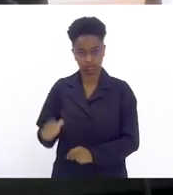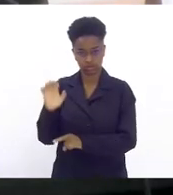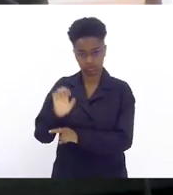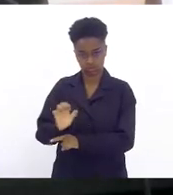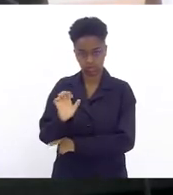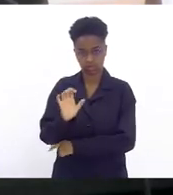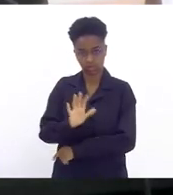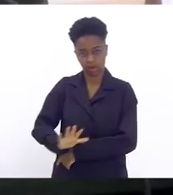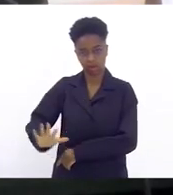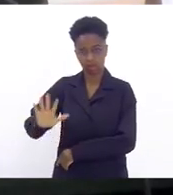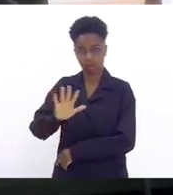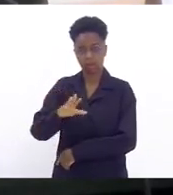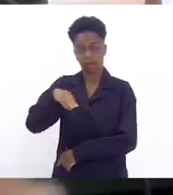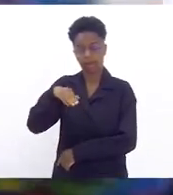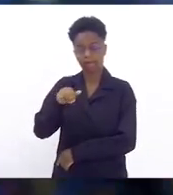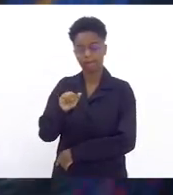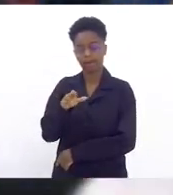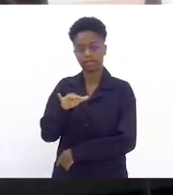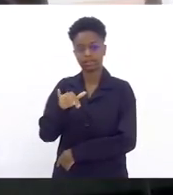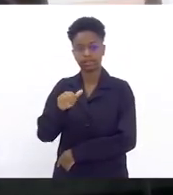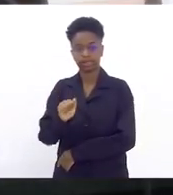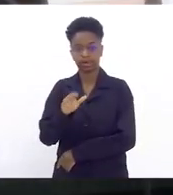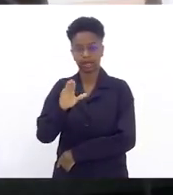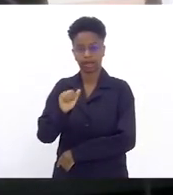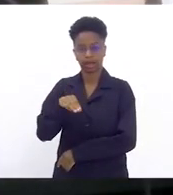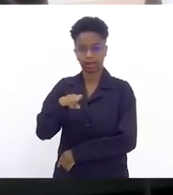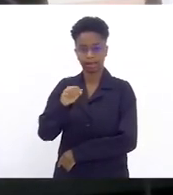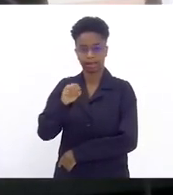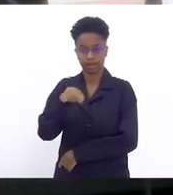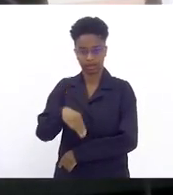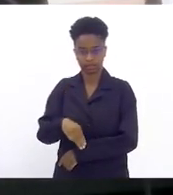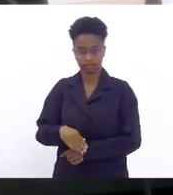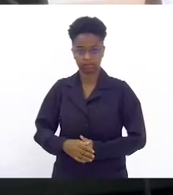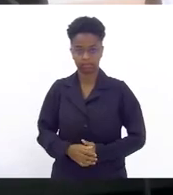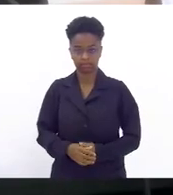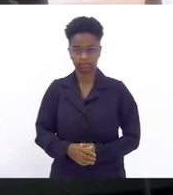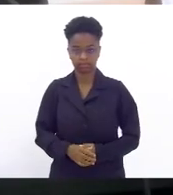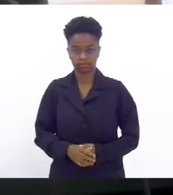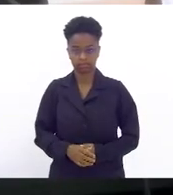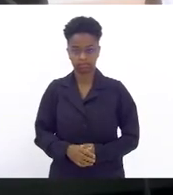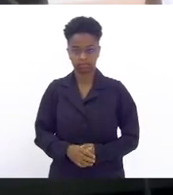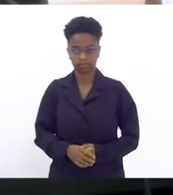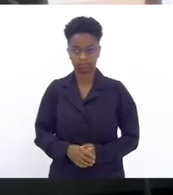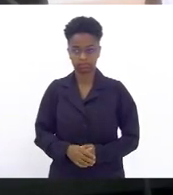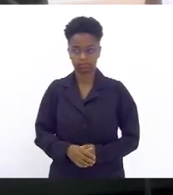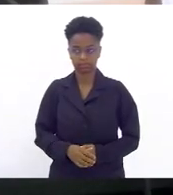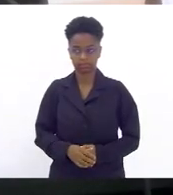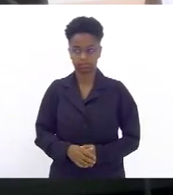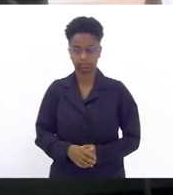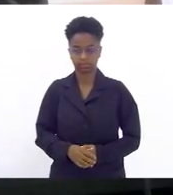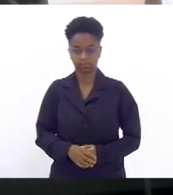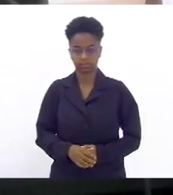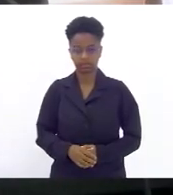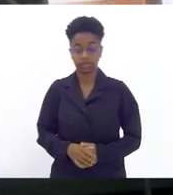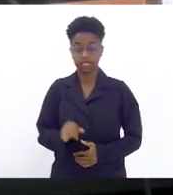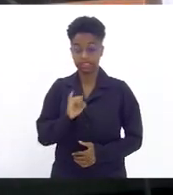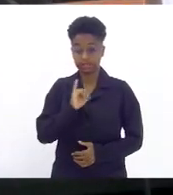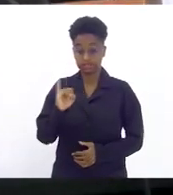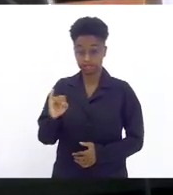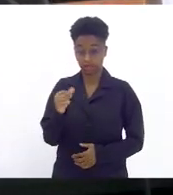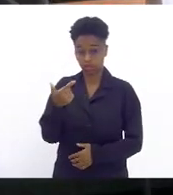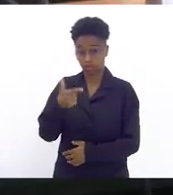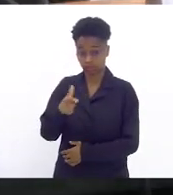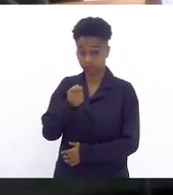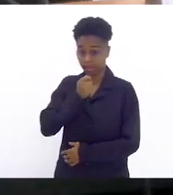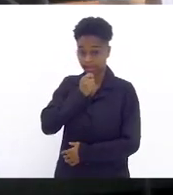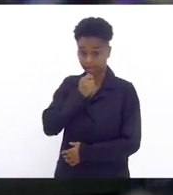a Doutora Márcia Carmem Ferreira Leite Sá que é defensora pública se não tiver ainda